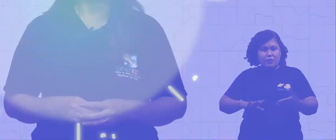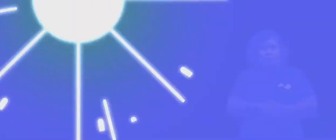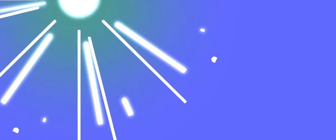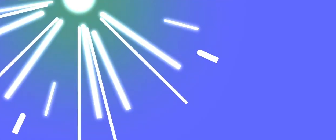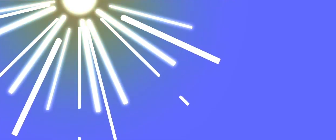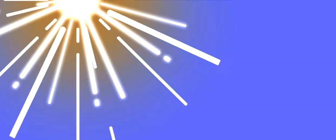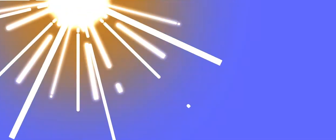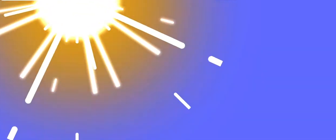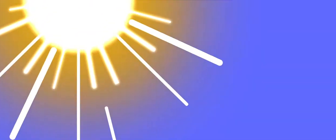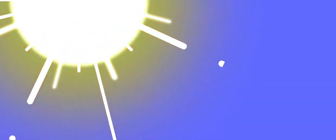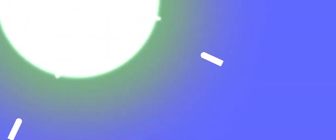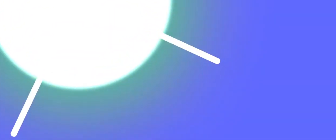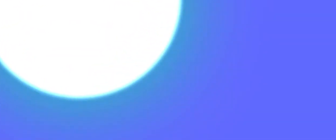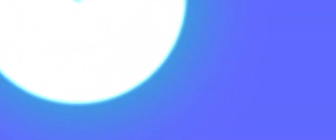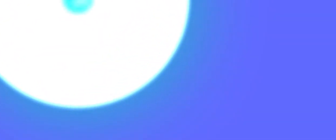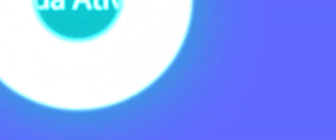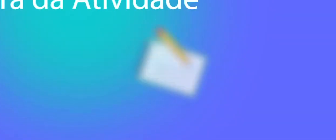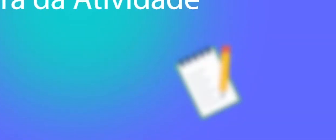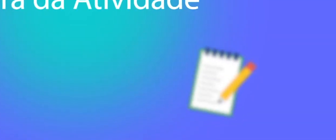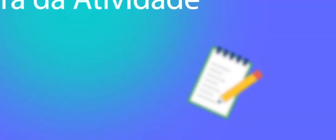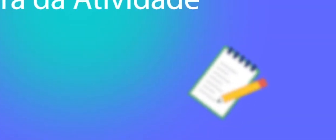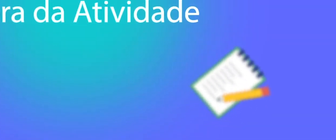atividade.